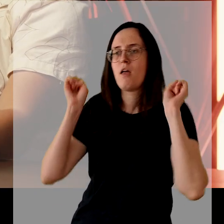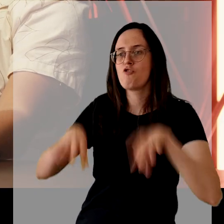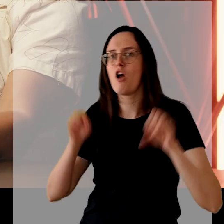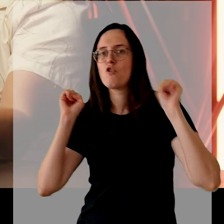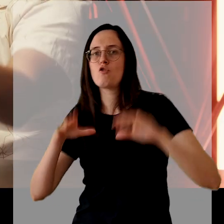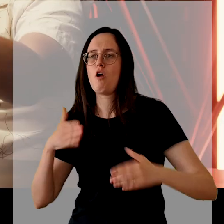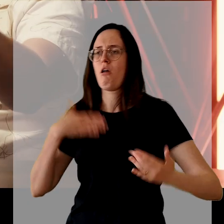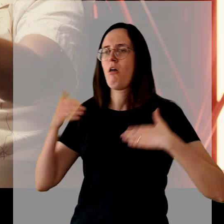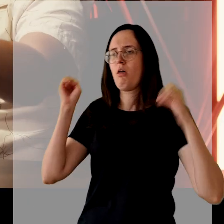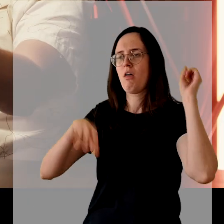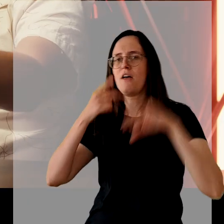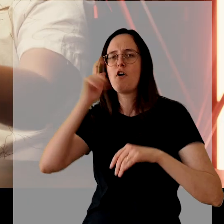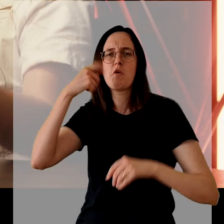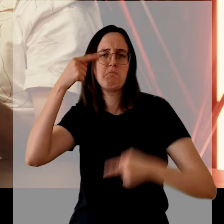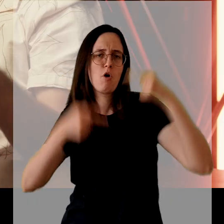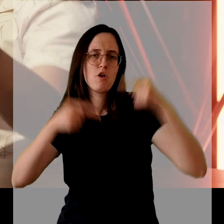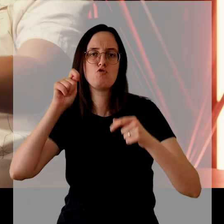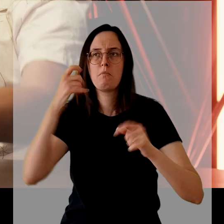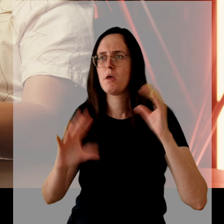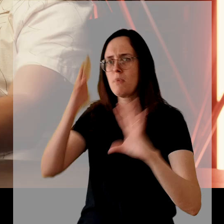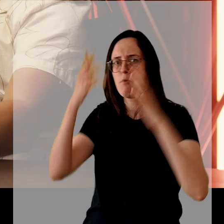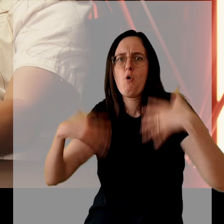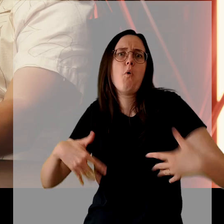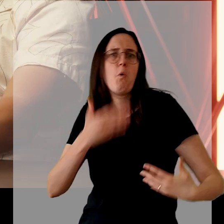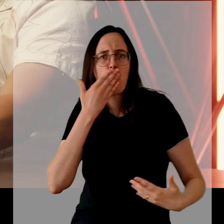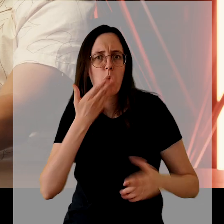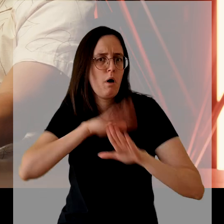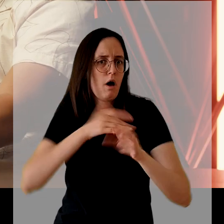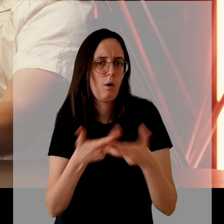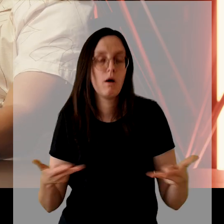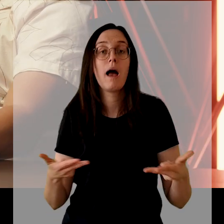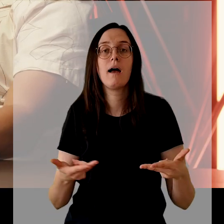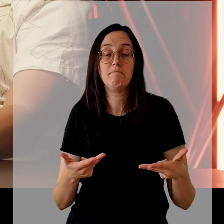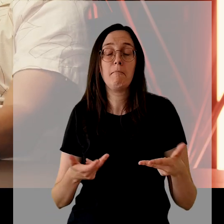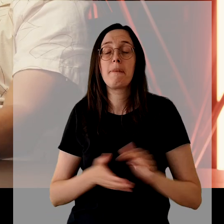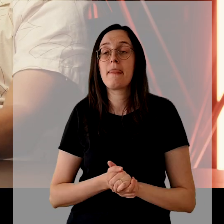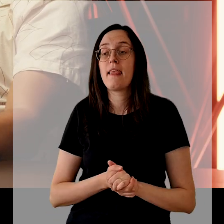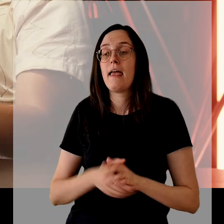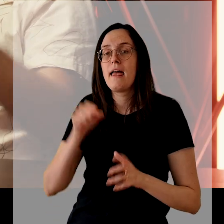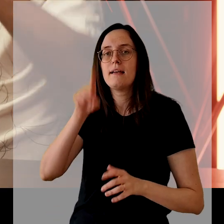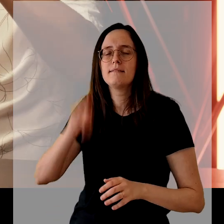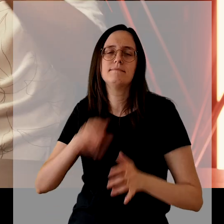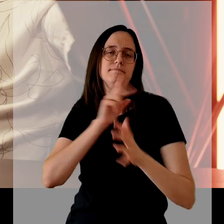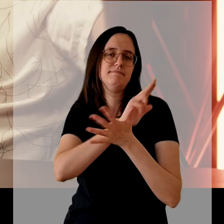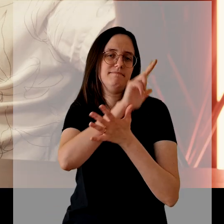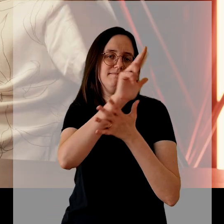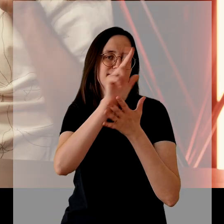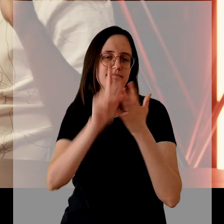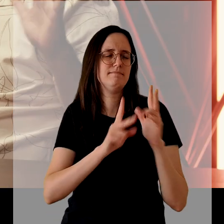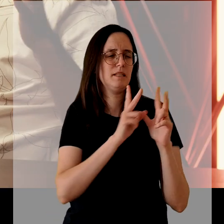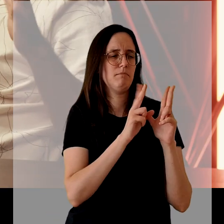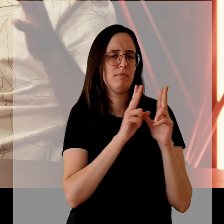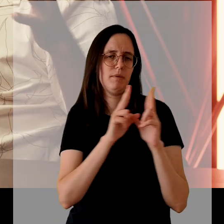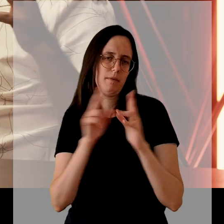sensacionalista. Então tinha uns furos sobre a política local, sobre escândalos e coisa e tal, super sensacionalista. Então eram vários